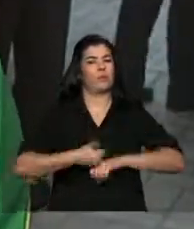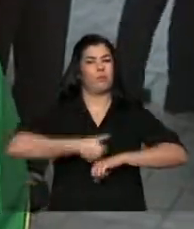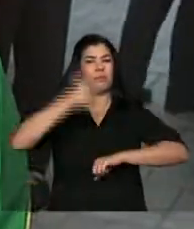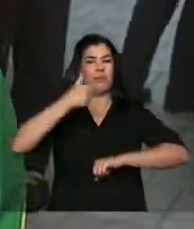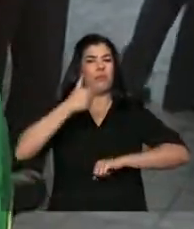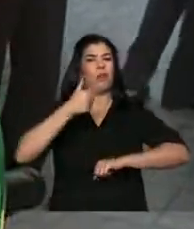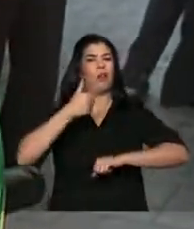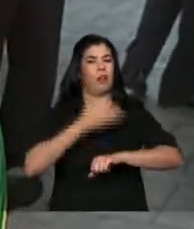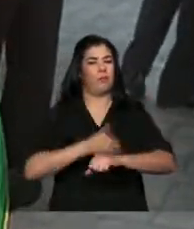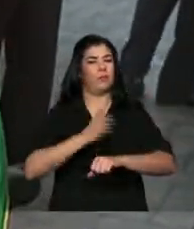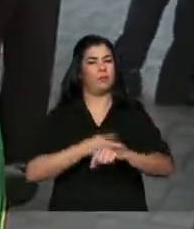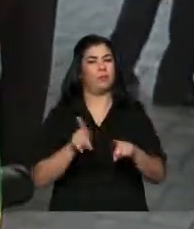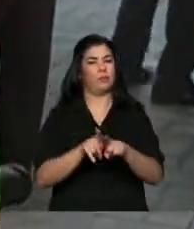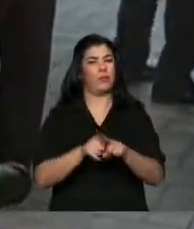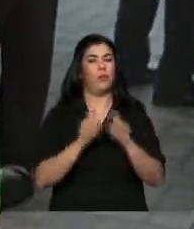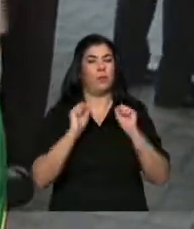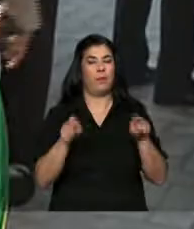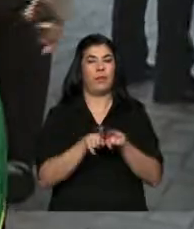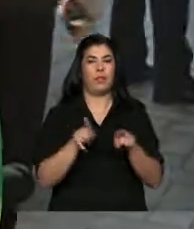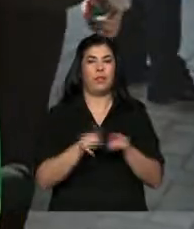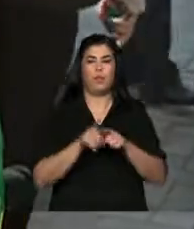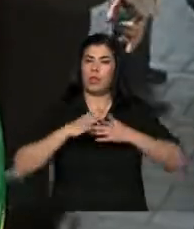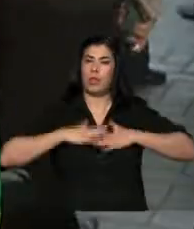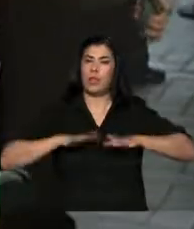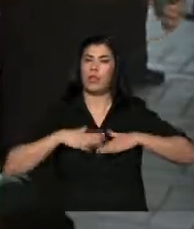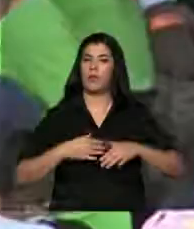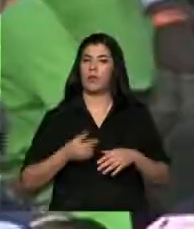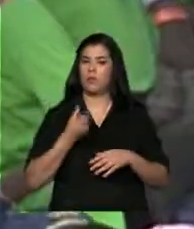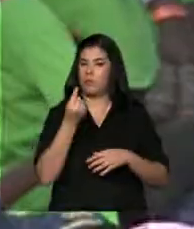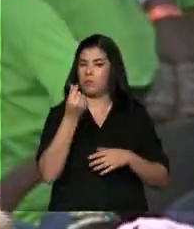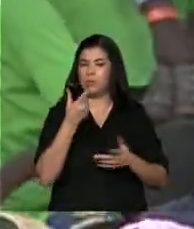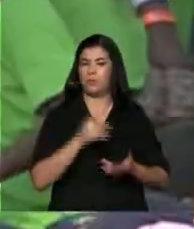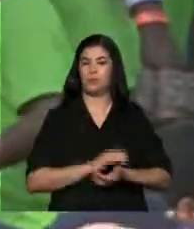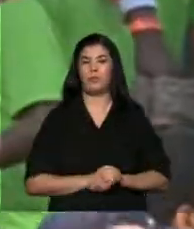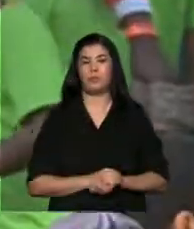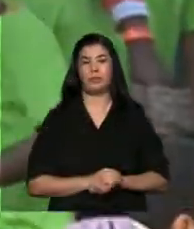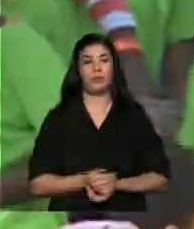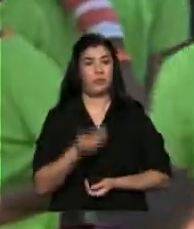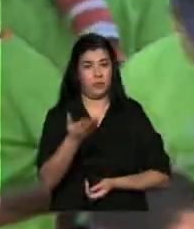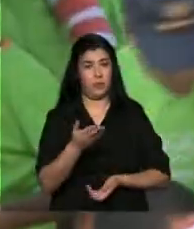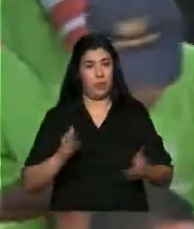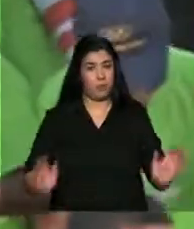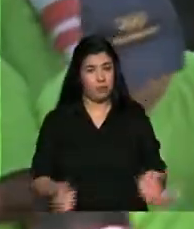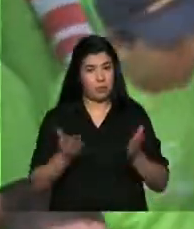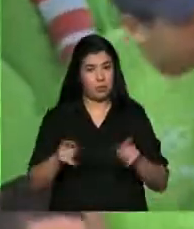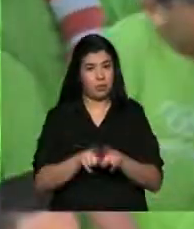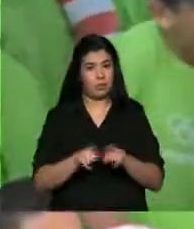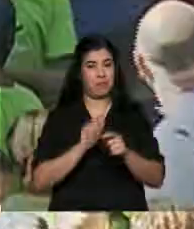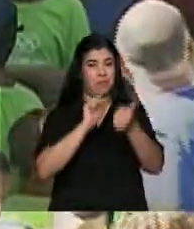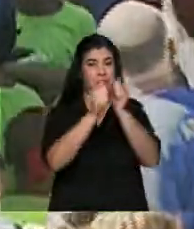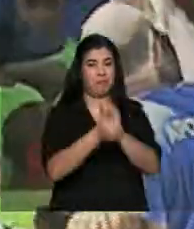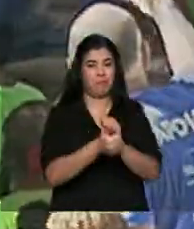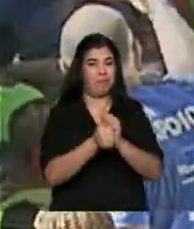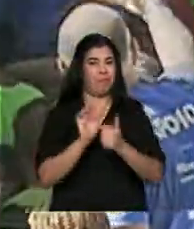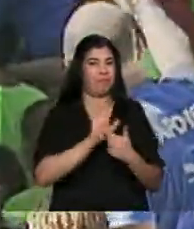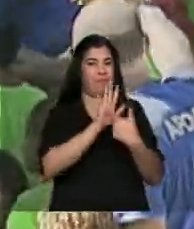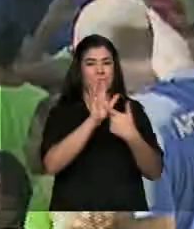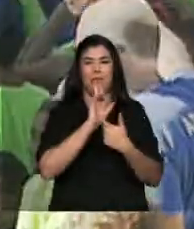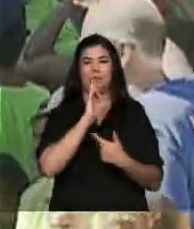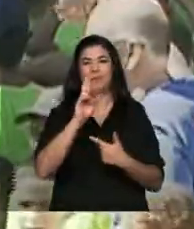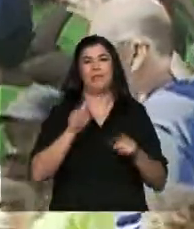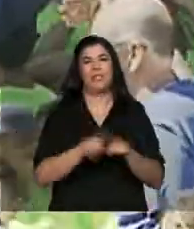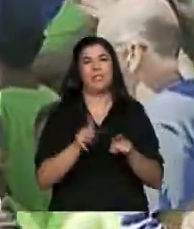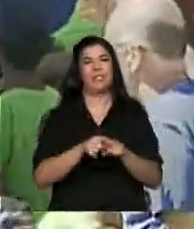rendimento. E também para que eles possam ter uma tranquilidade financeira. Incentivo para os atletas brilharem e inspirarem milhões